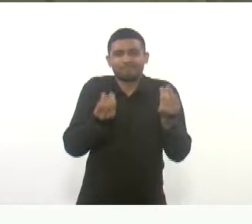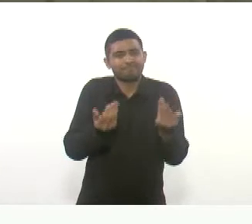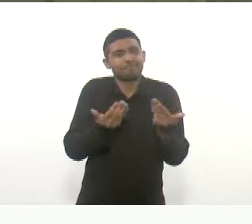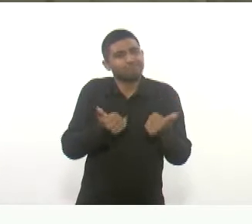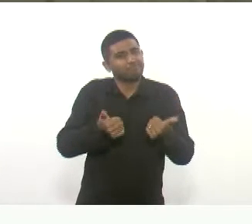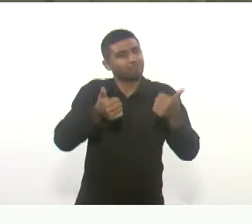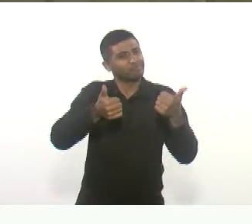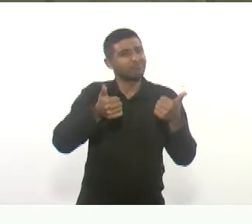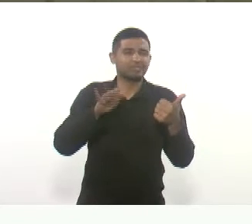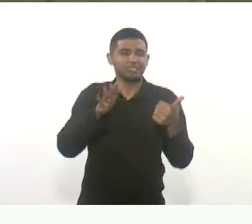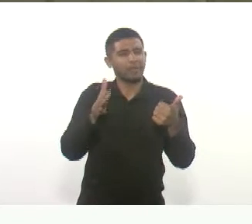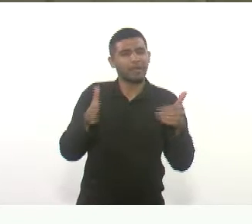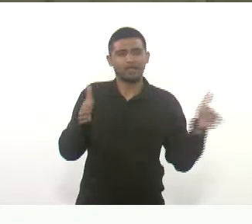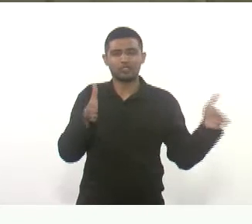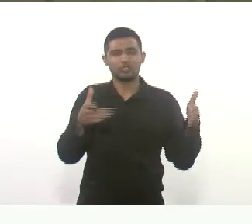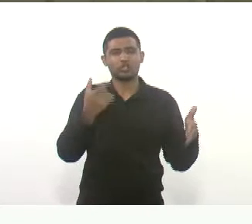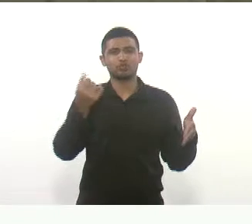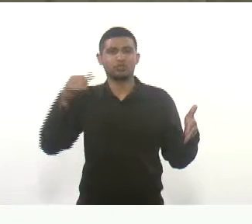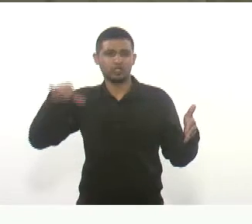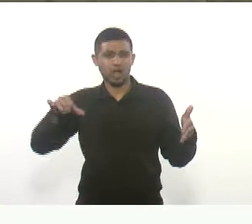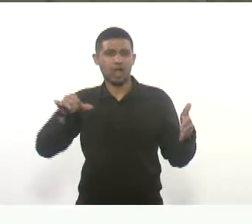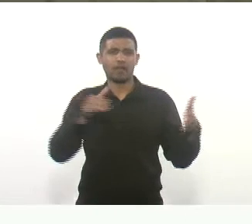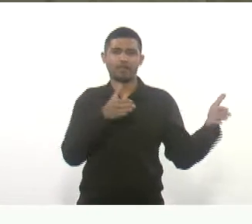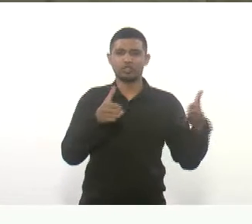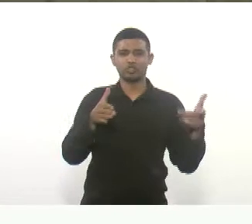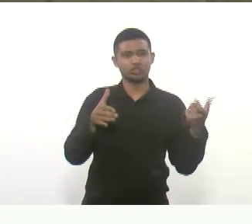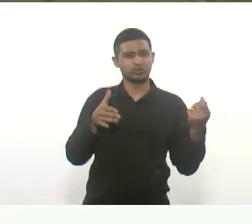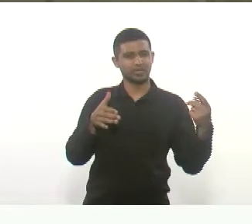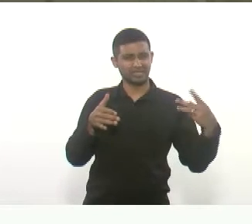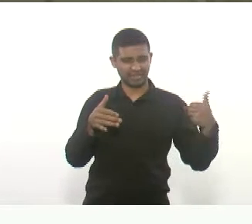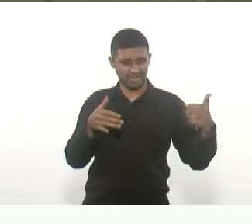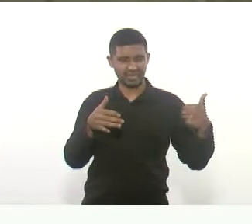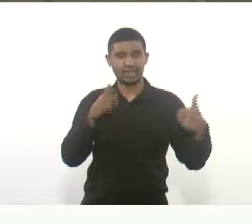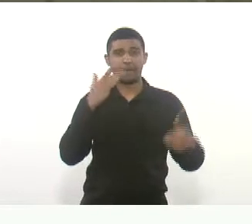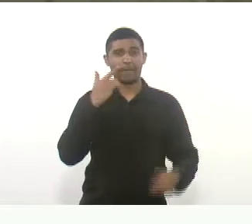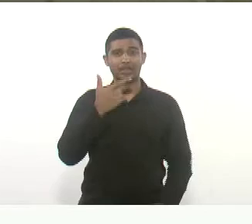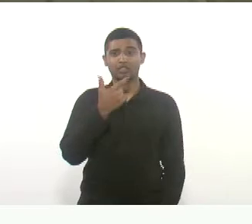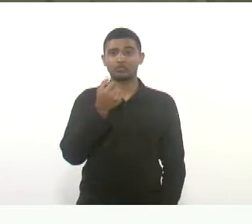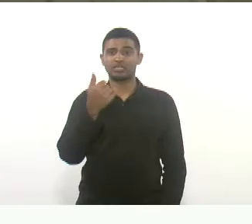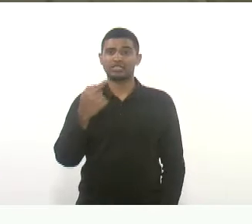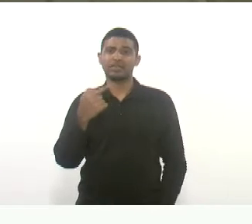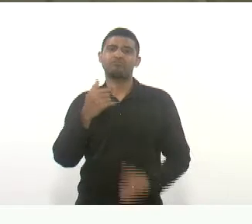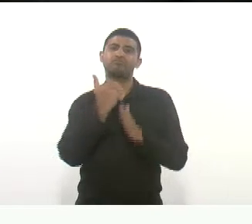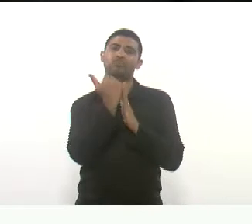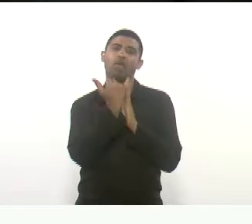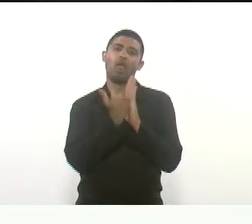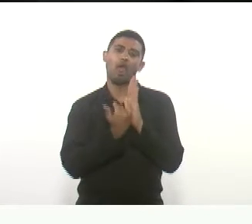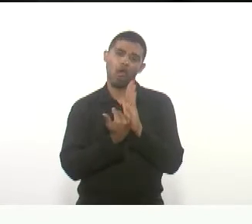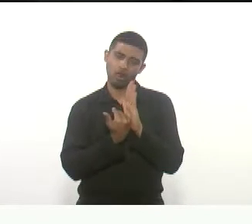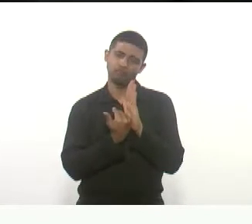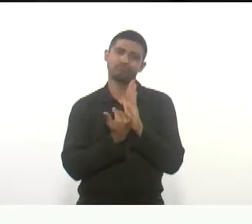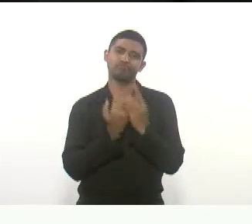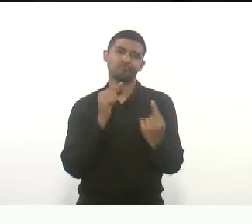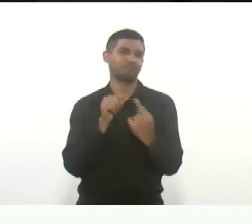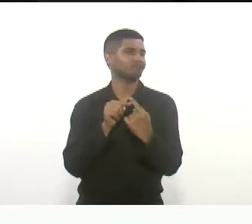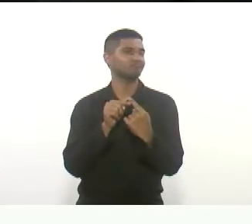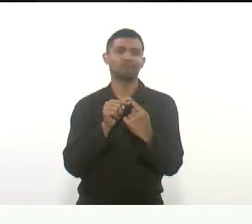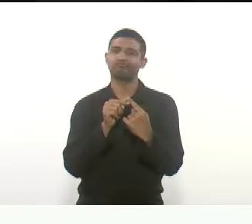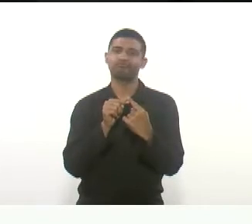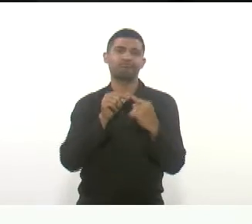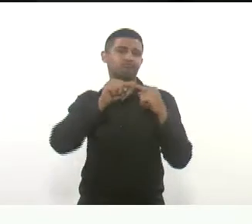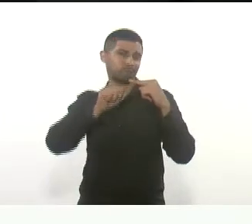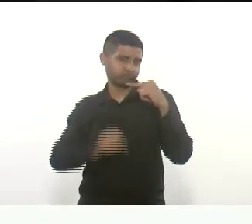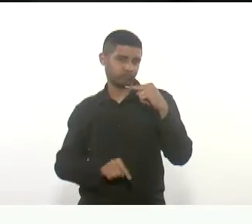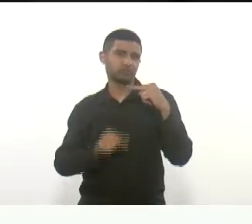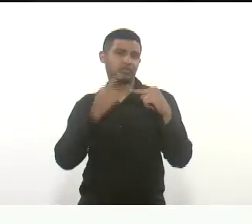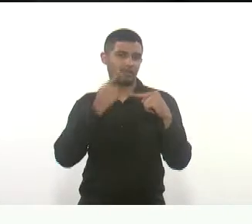2009 e 2013. Houve uma estagnação em 15 e uma queda em 2017, distanciando o Estado ainda mais da meta. Então, alcançamos